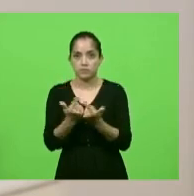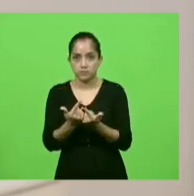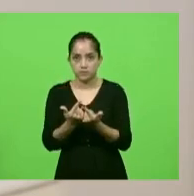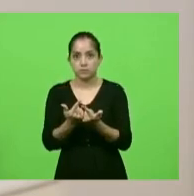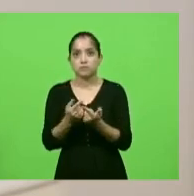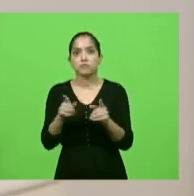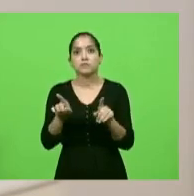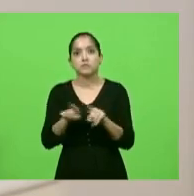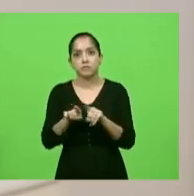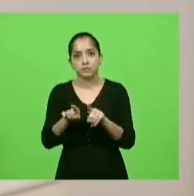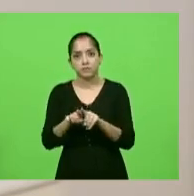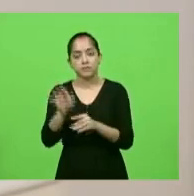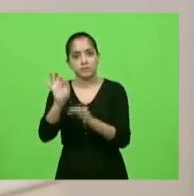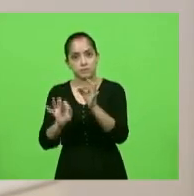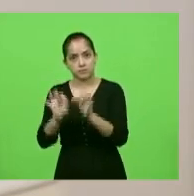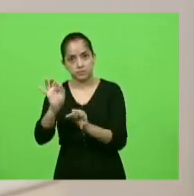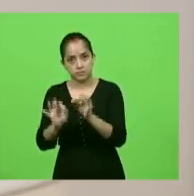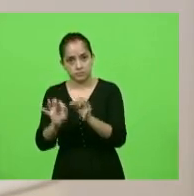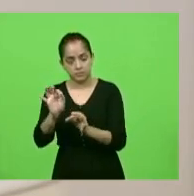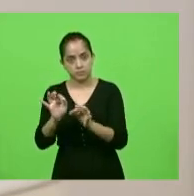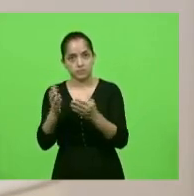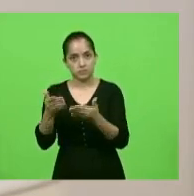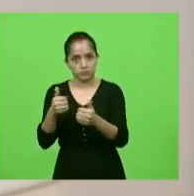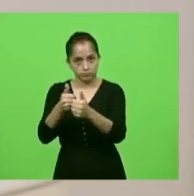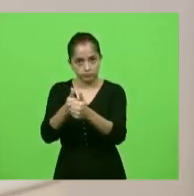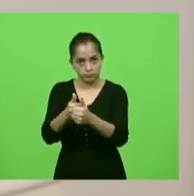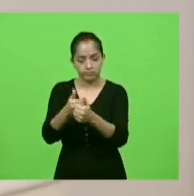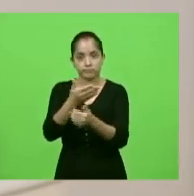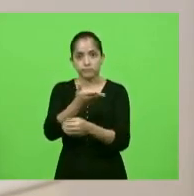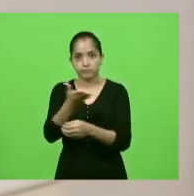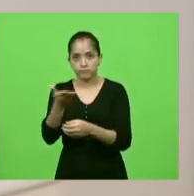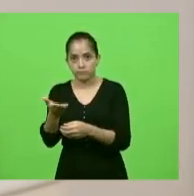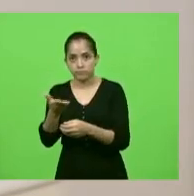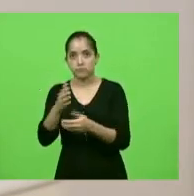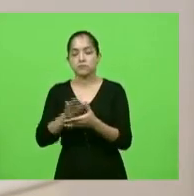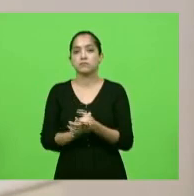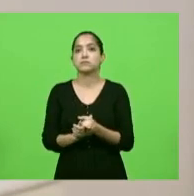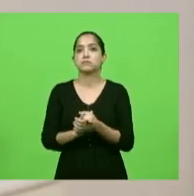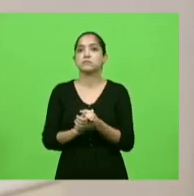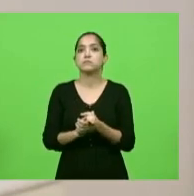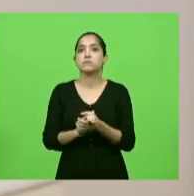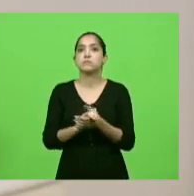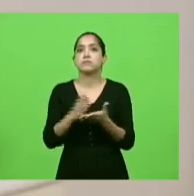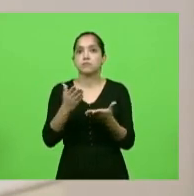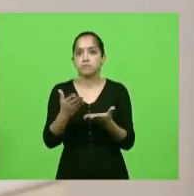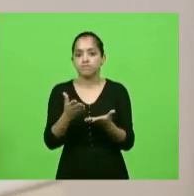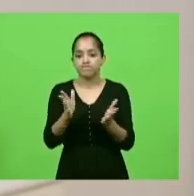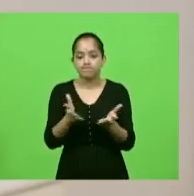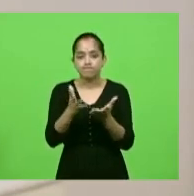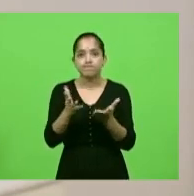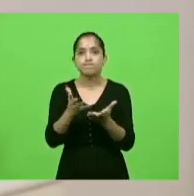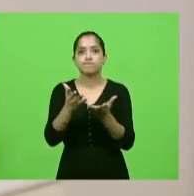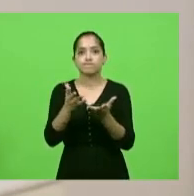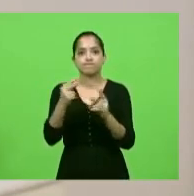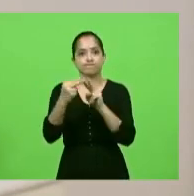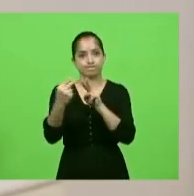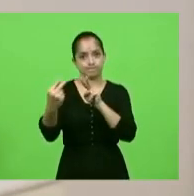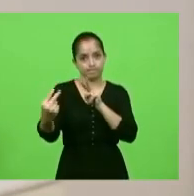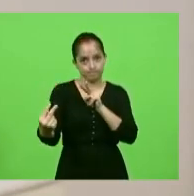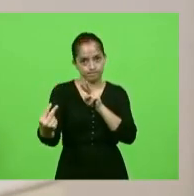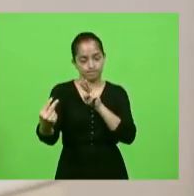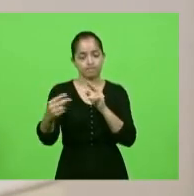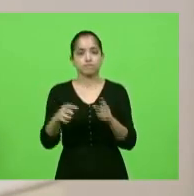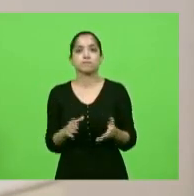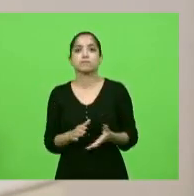deste Tribunal de Justiça, estes que se encontram envolvidos a fim de propiciar esta sessão por videoconferência, a fim